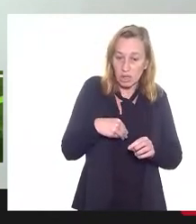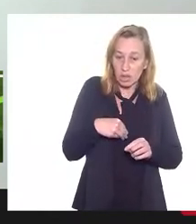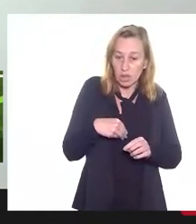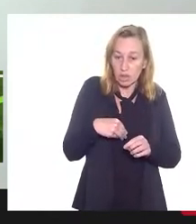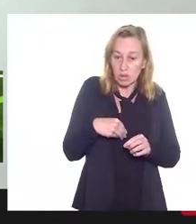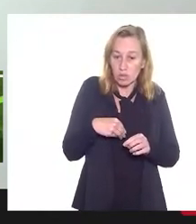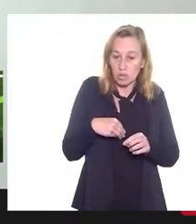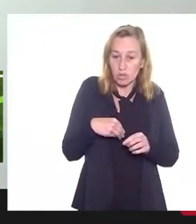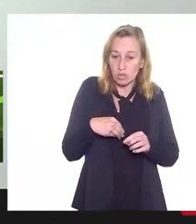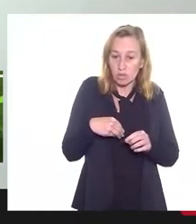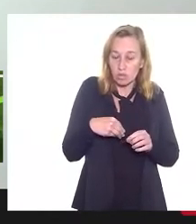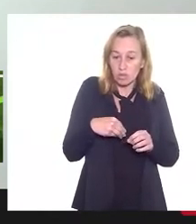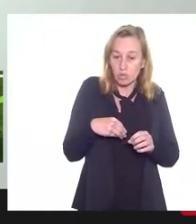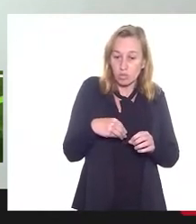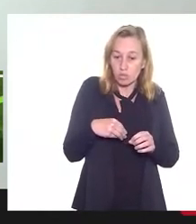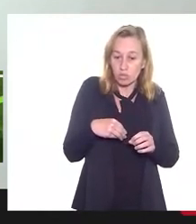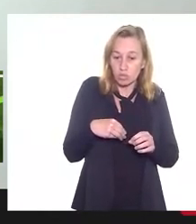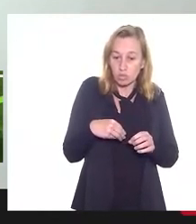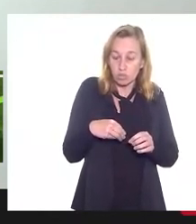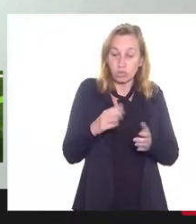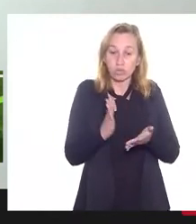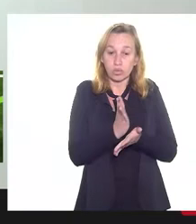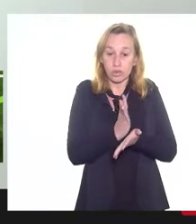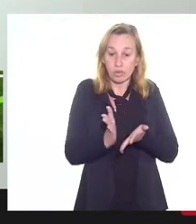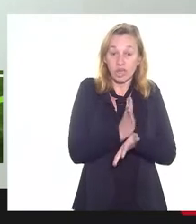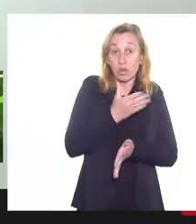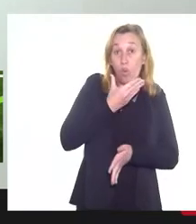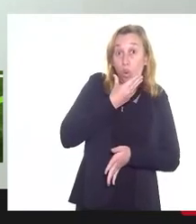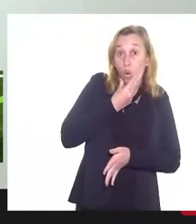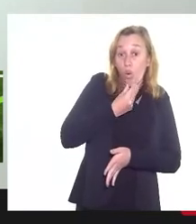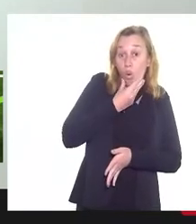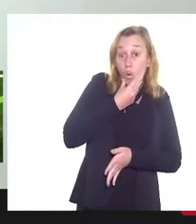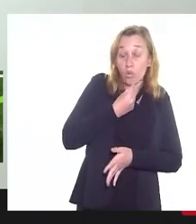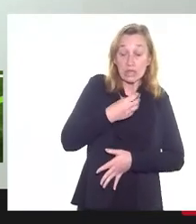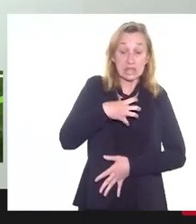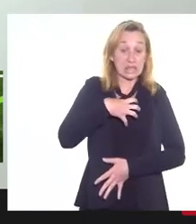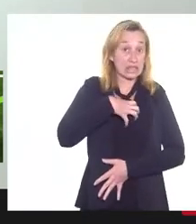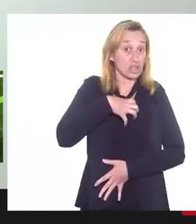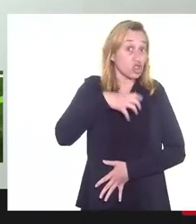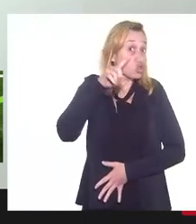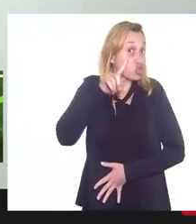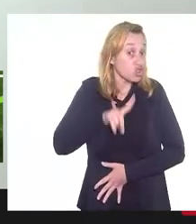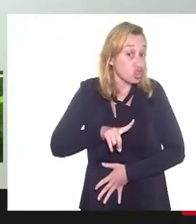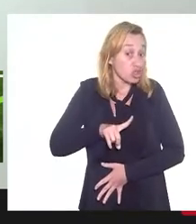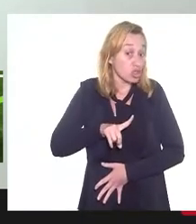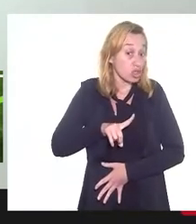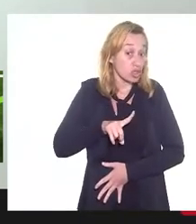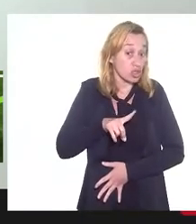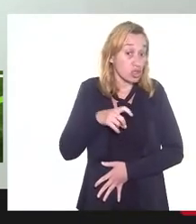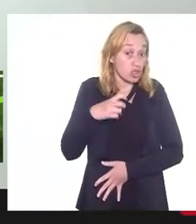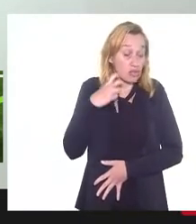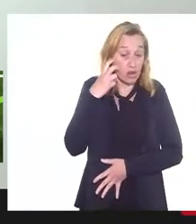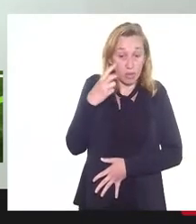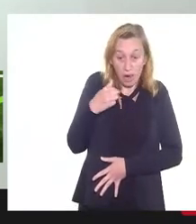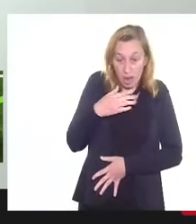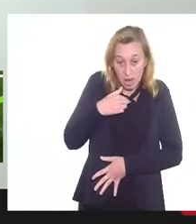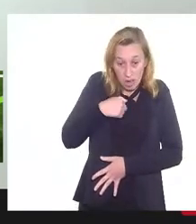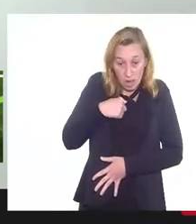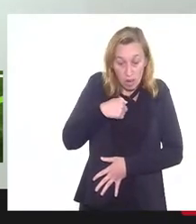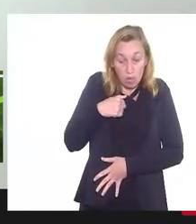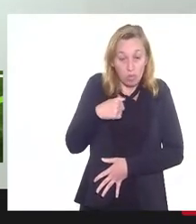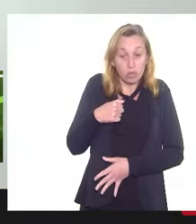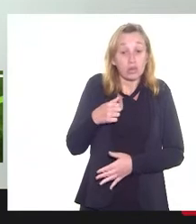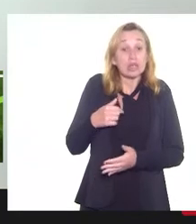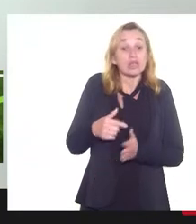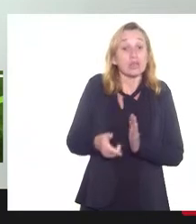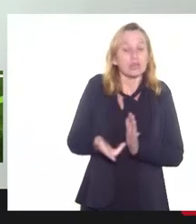de um abuso de um determinado homem que se sentiu no direito de me constranger enquanto secretária de assistência